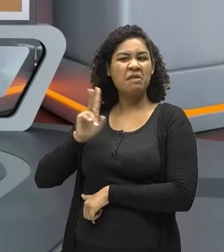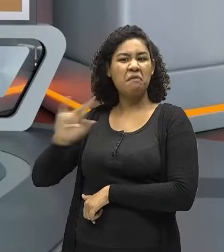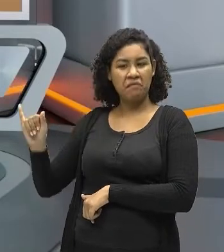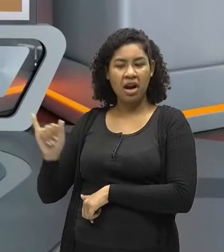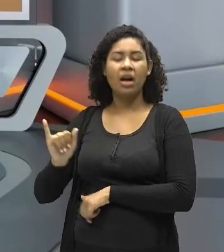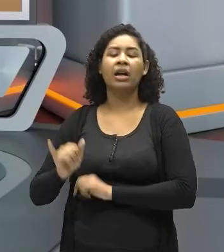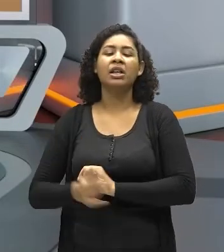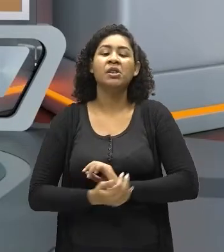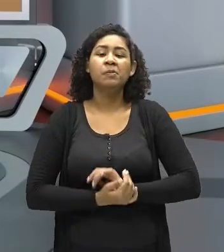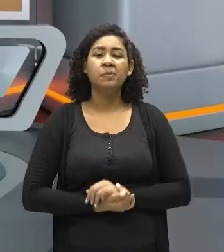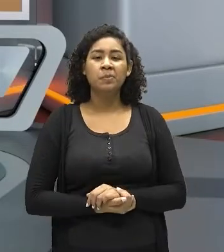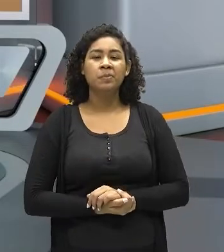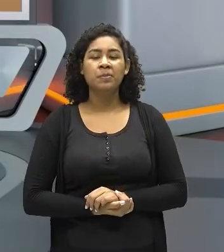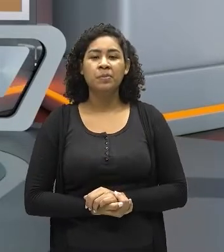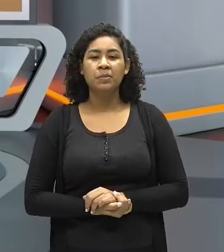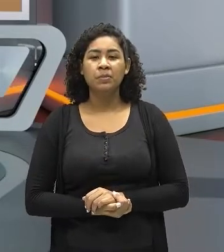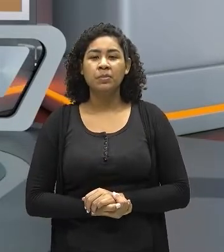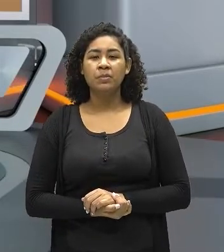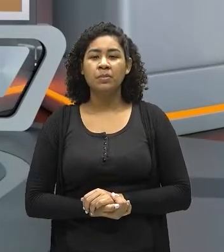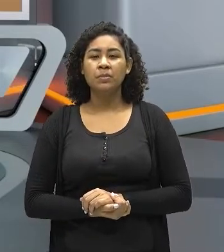esses frutos.